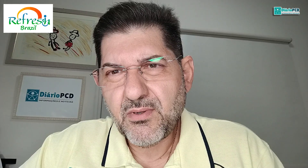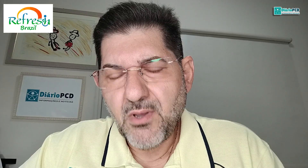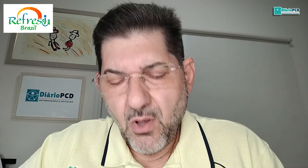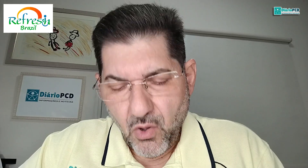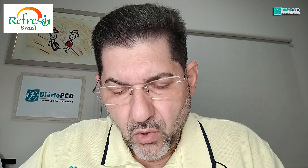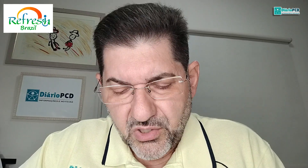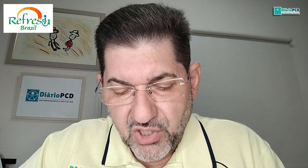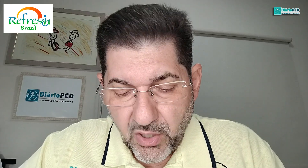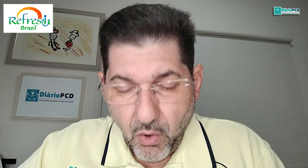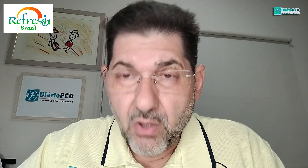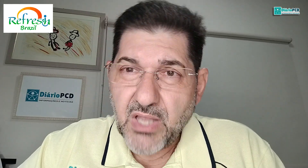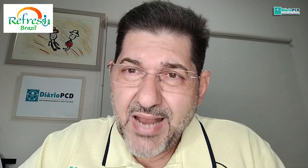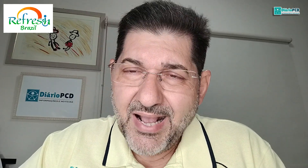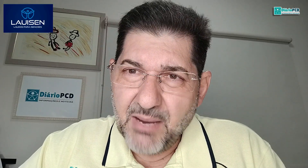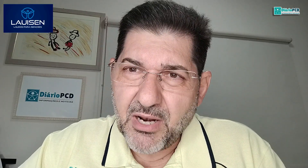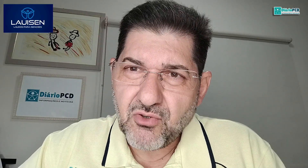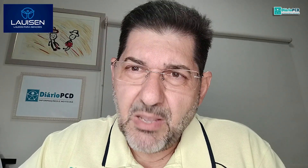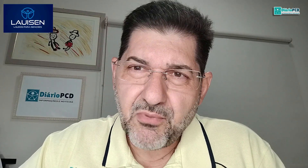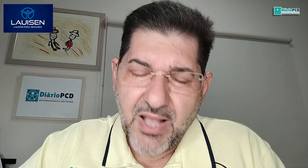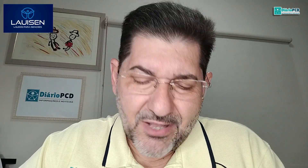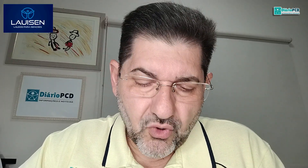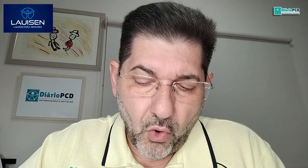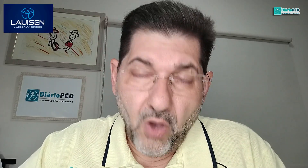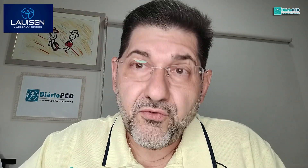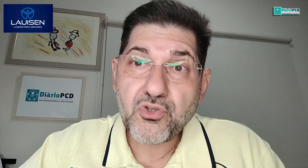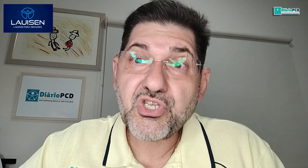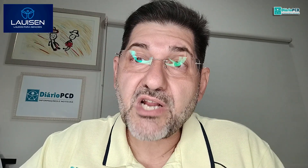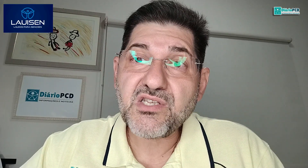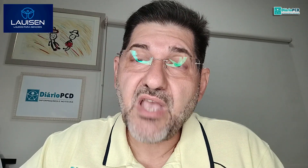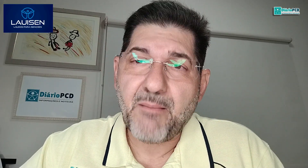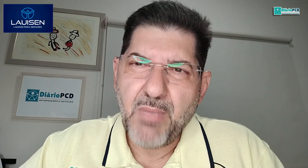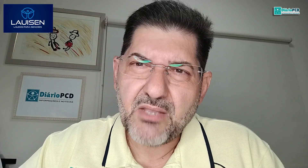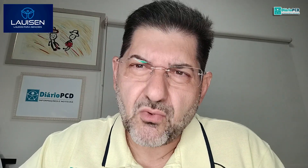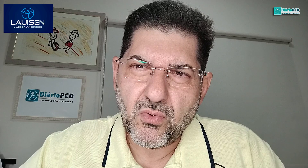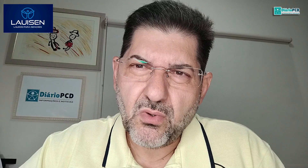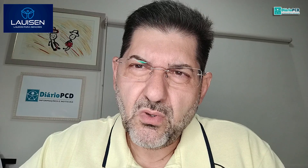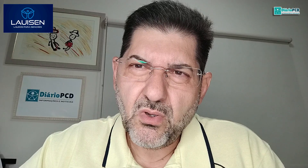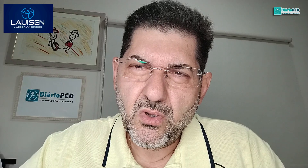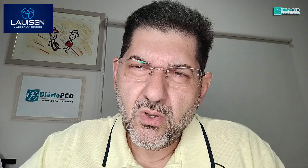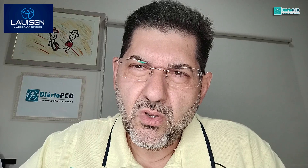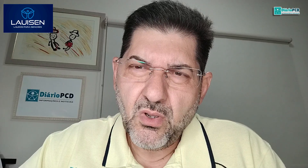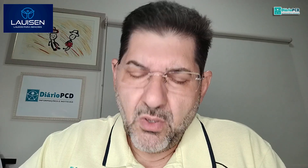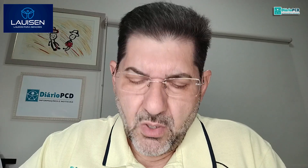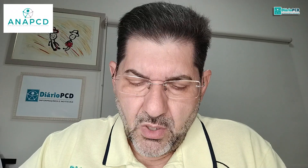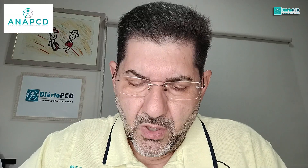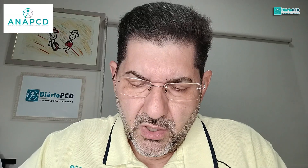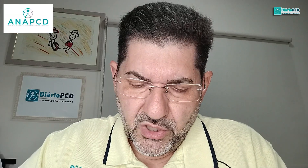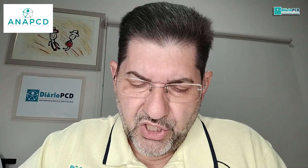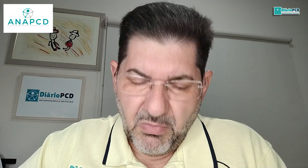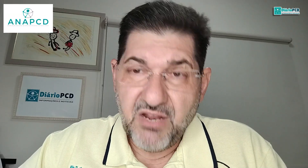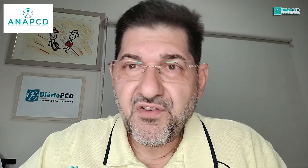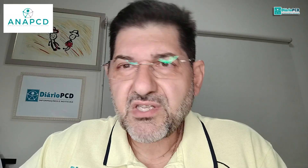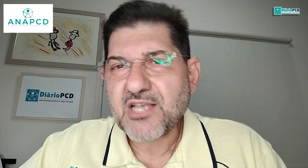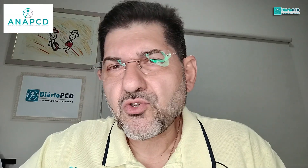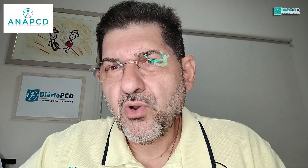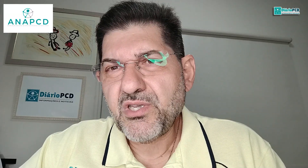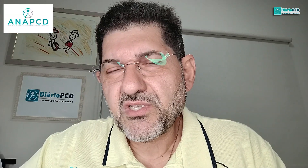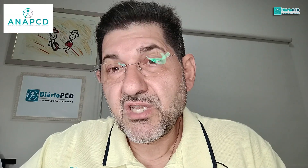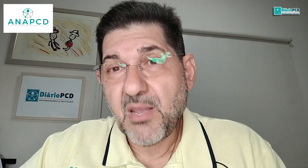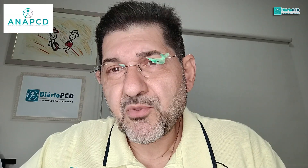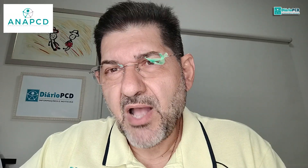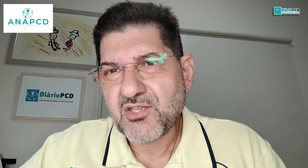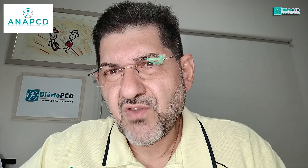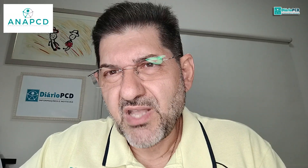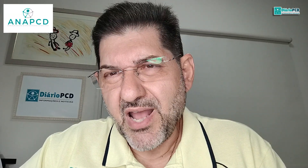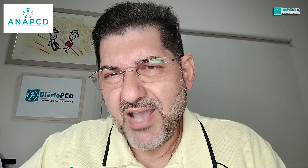favorável. Ontem, na Câmara dos Deputados, houve o cerceamento de